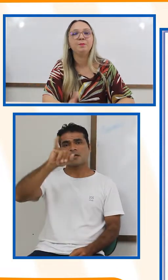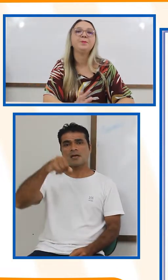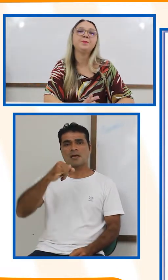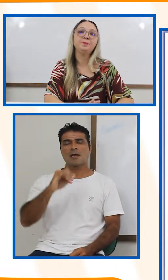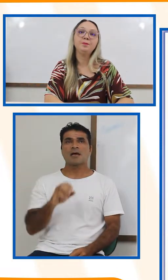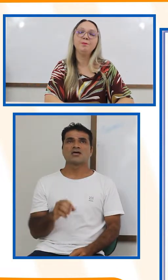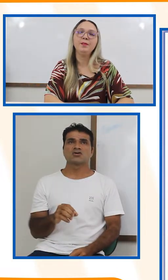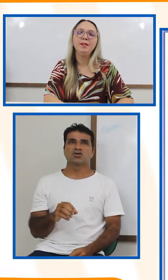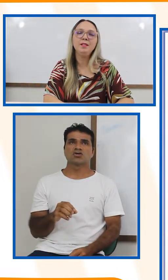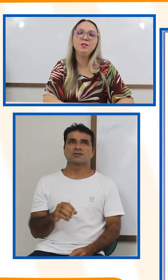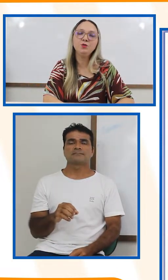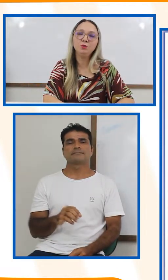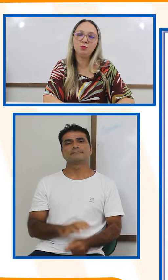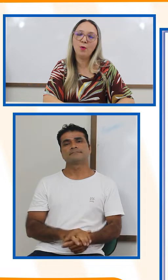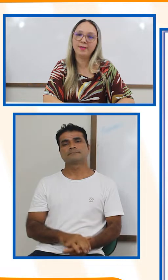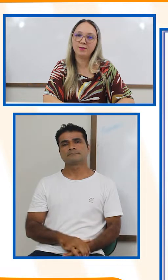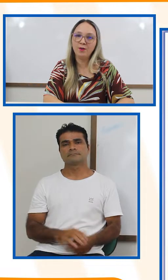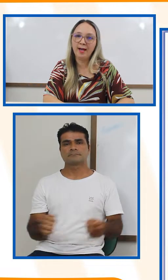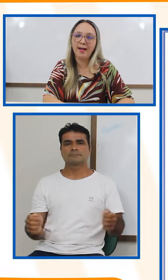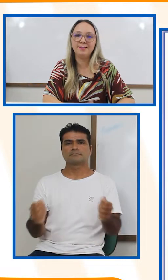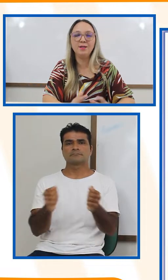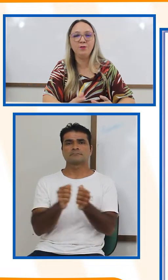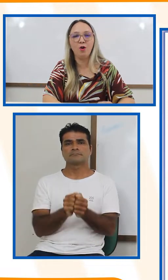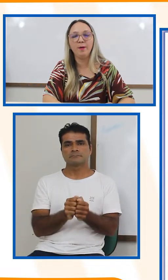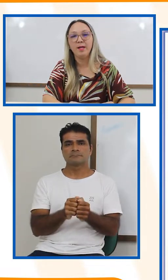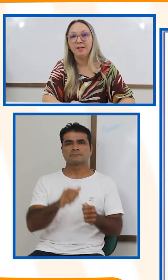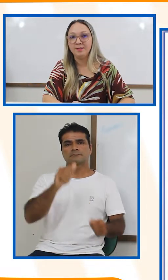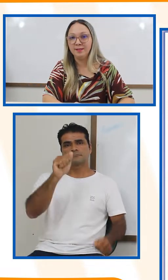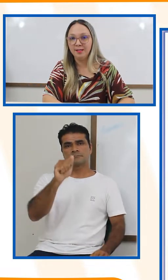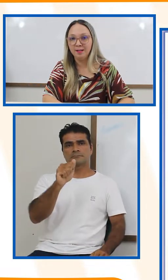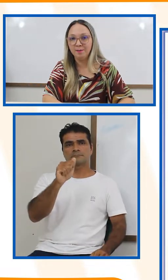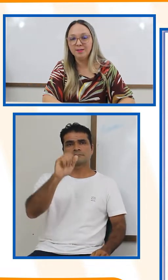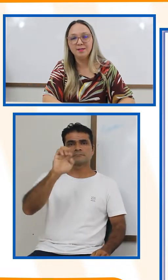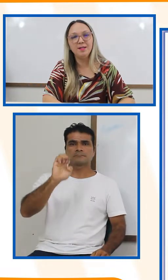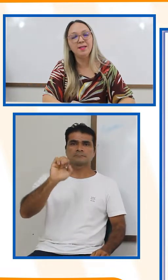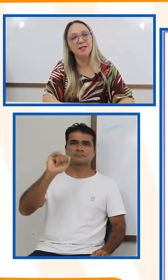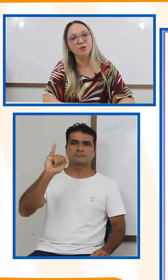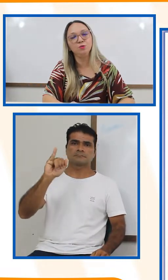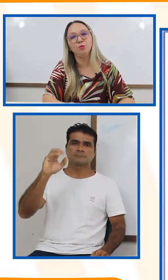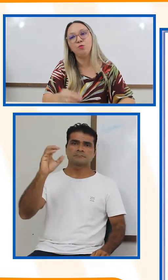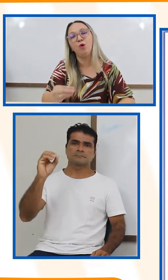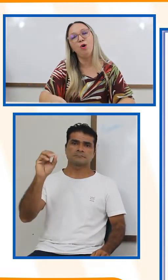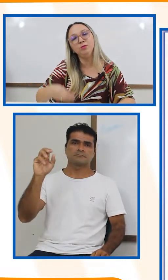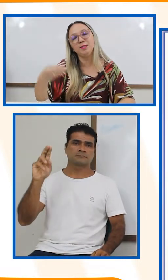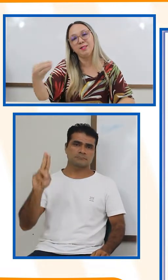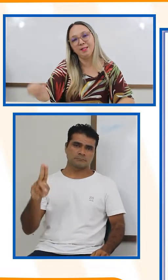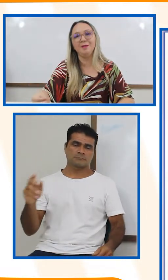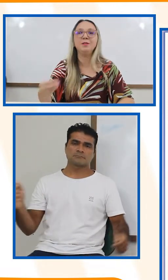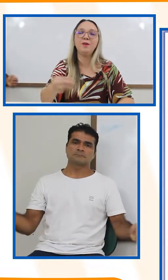z. Que junto com as vogais, ele forma sílabas. E que junto com outras sílabas, vai